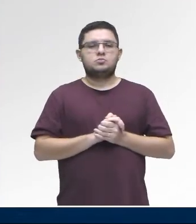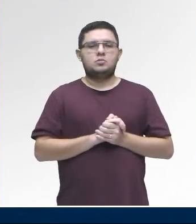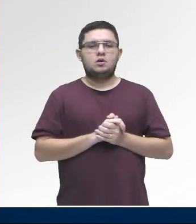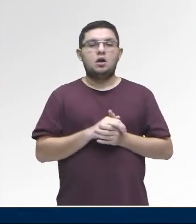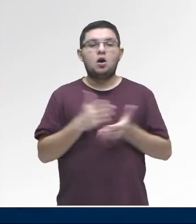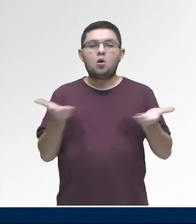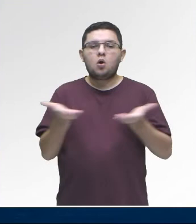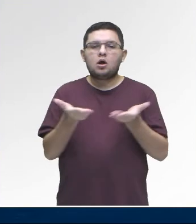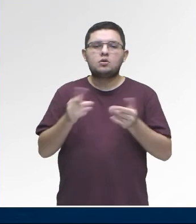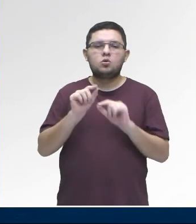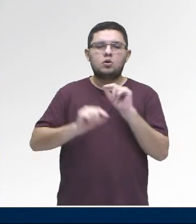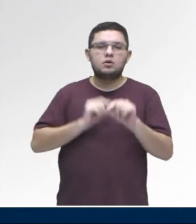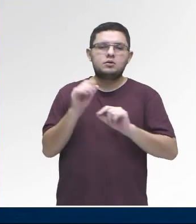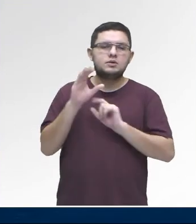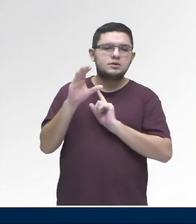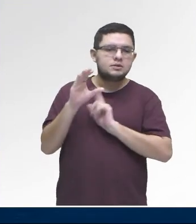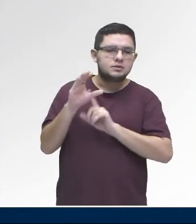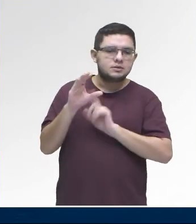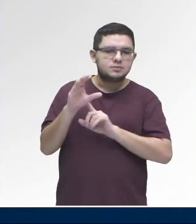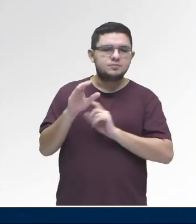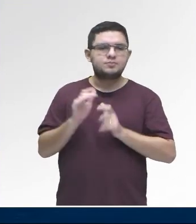O ácido